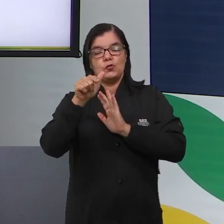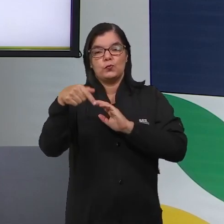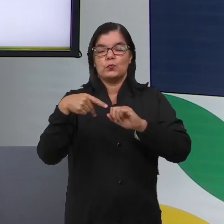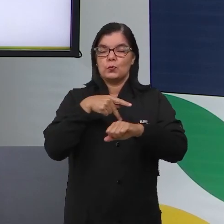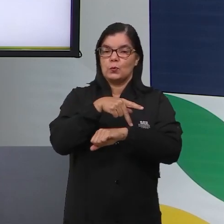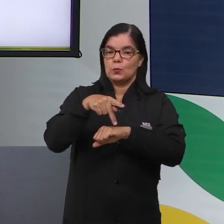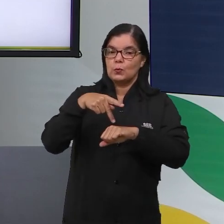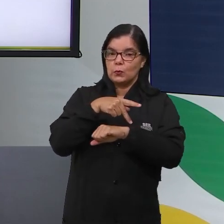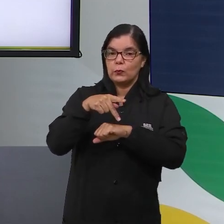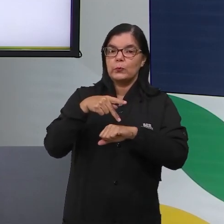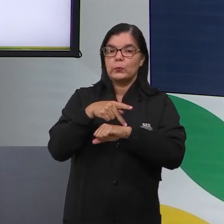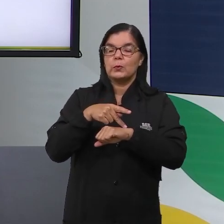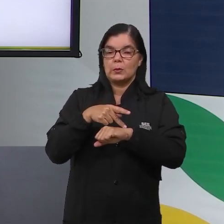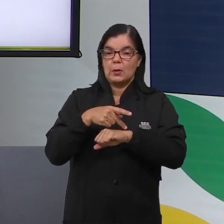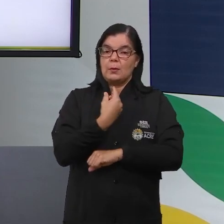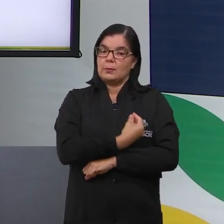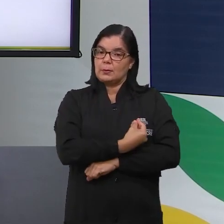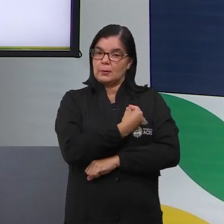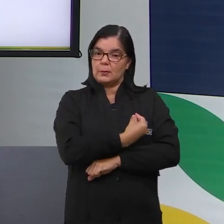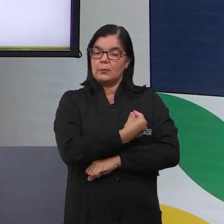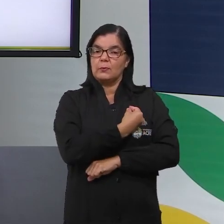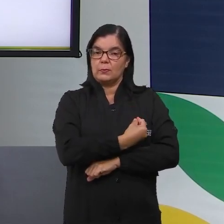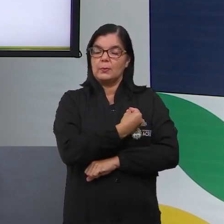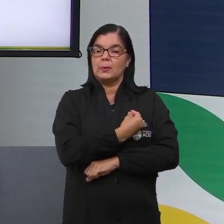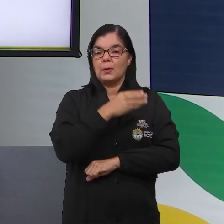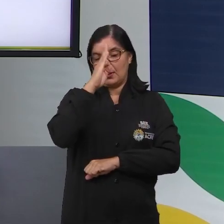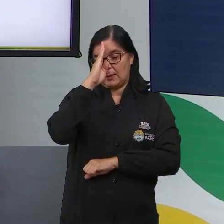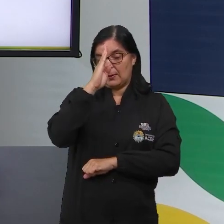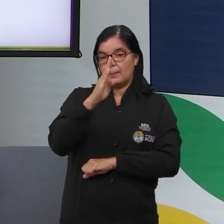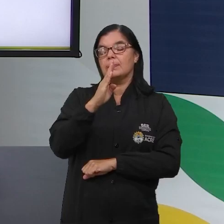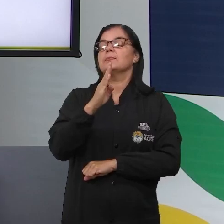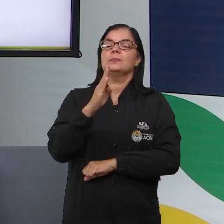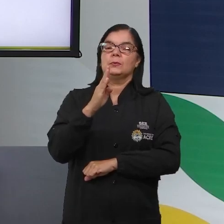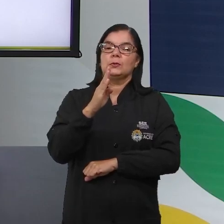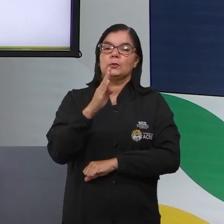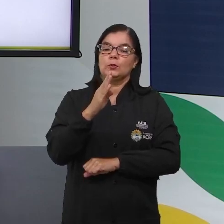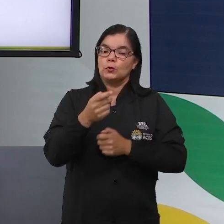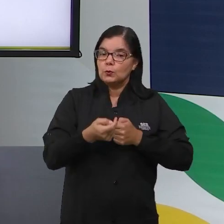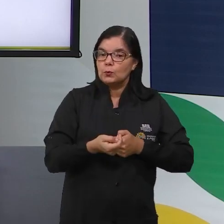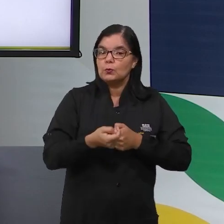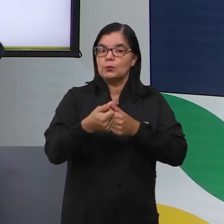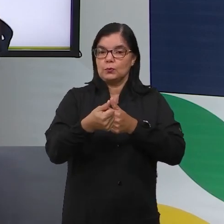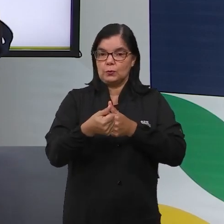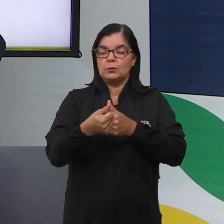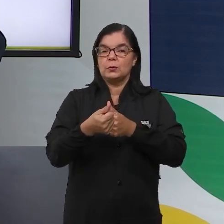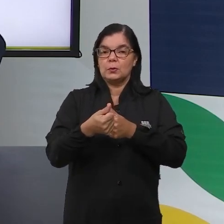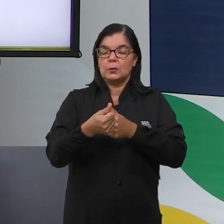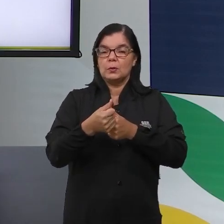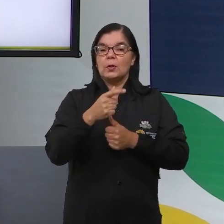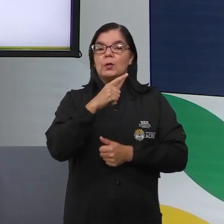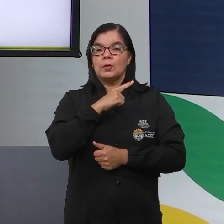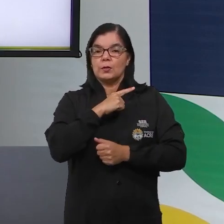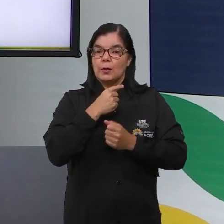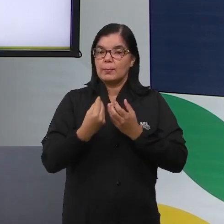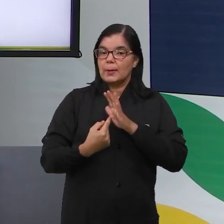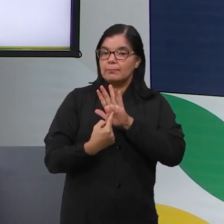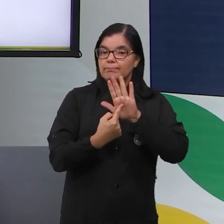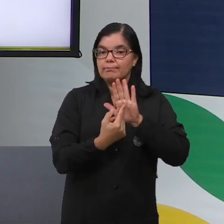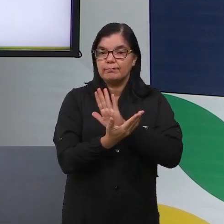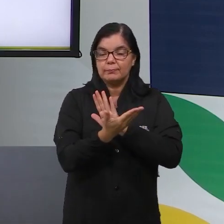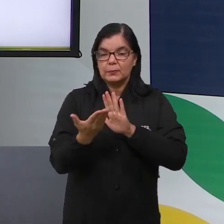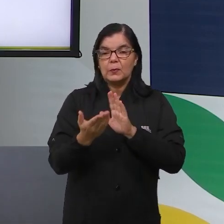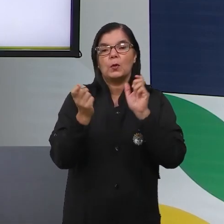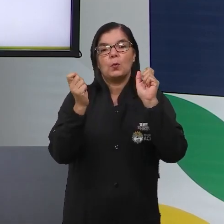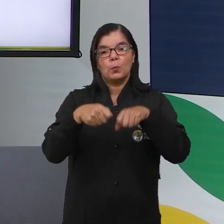nação e ser vivenciado. Acho que essa é a principal dica ou sugestão que eu tenho para oferecer para vocês que vocês